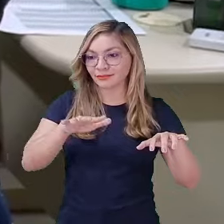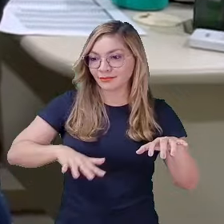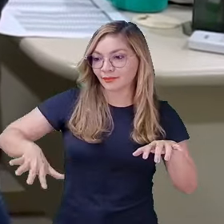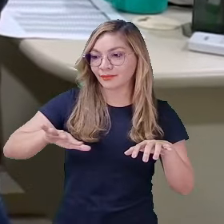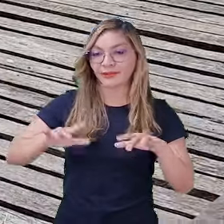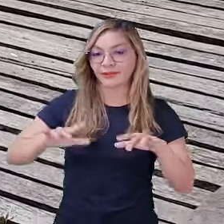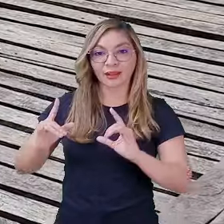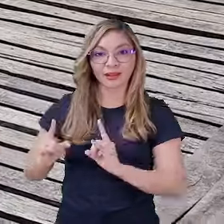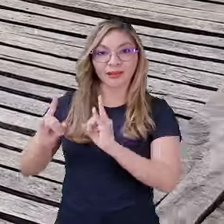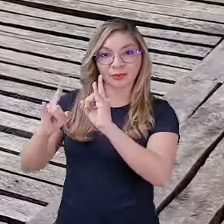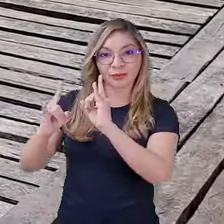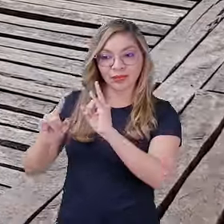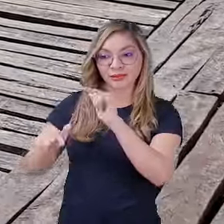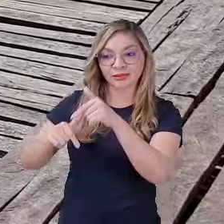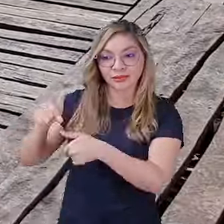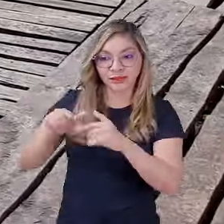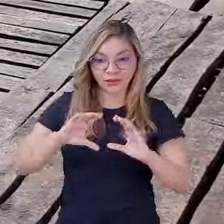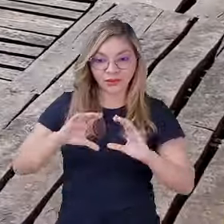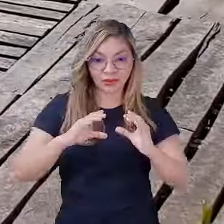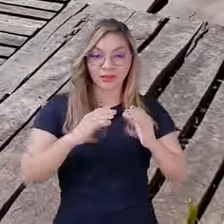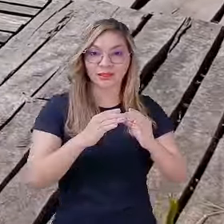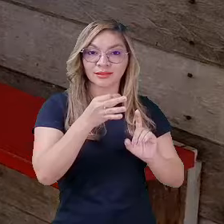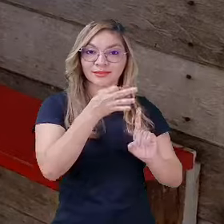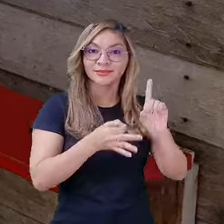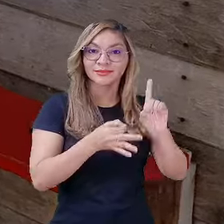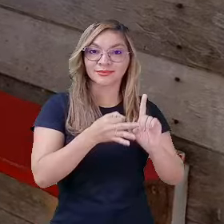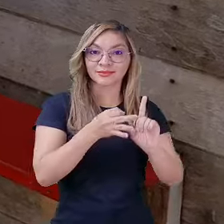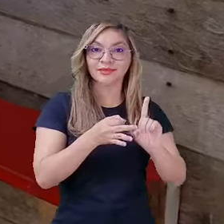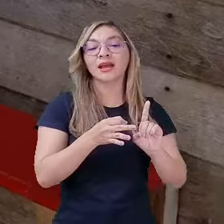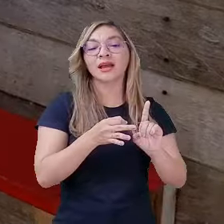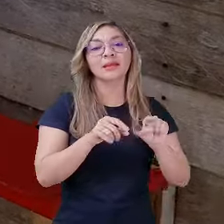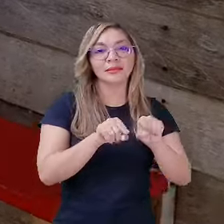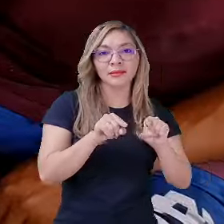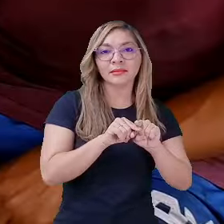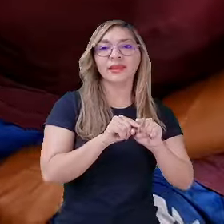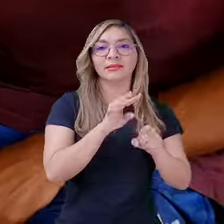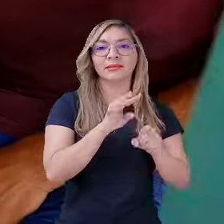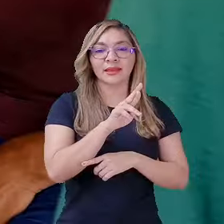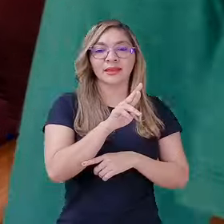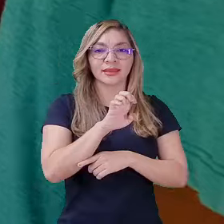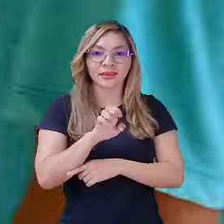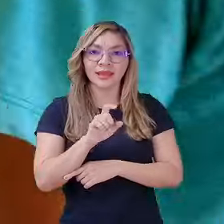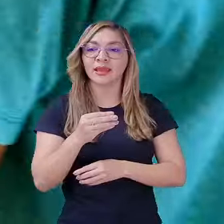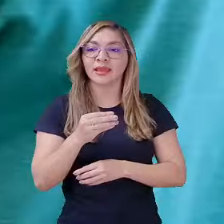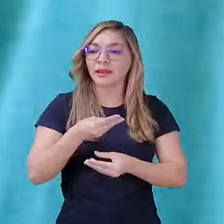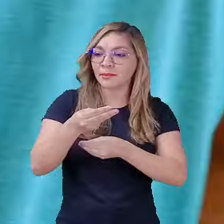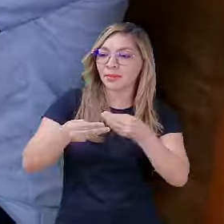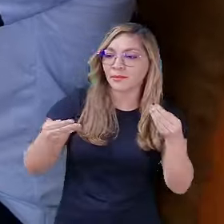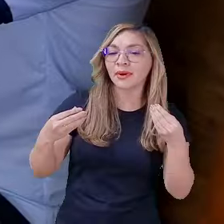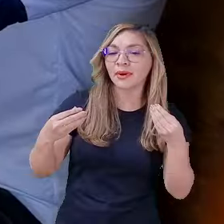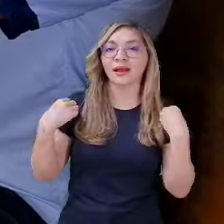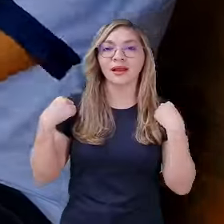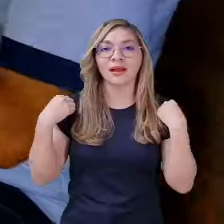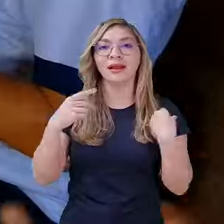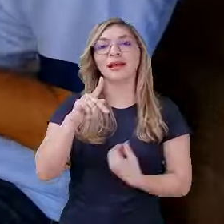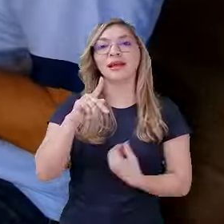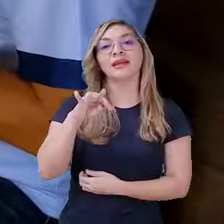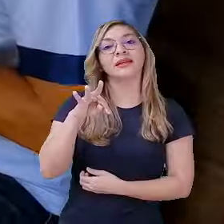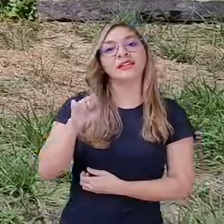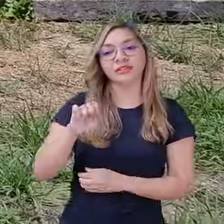da Justiça, a equipe do Tribunal Regional Eleitoral realizou a primeira etapa da entrega dos kits de roupas na comunidade do